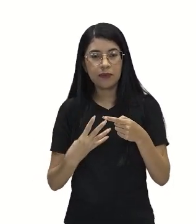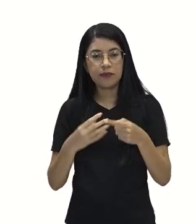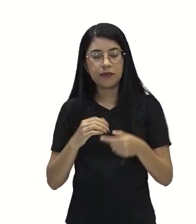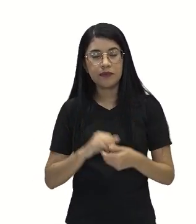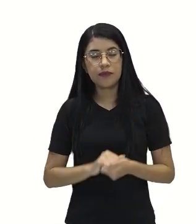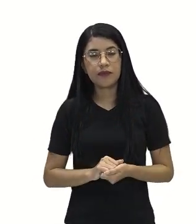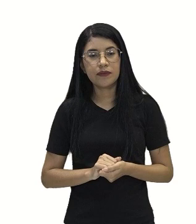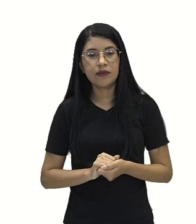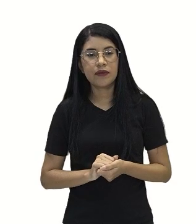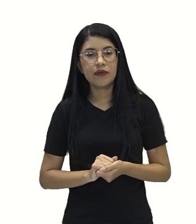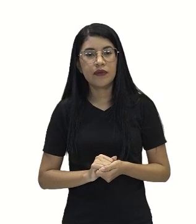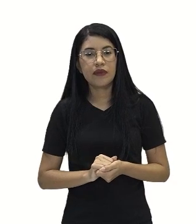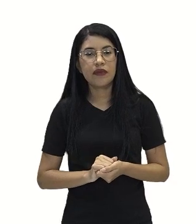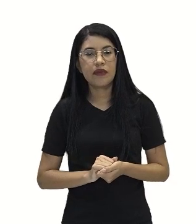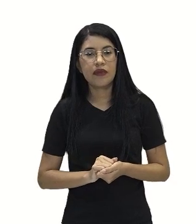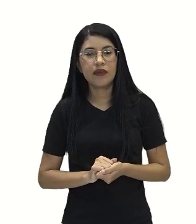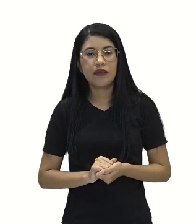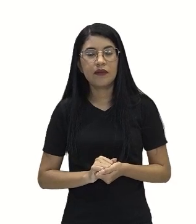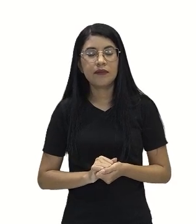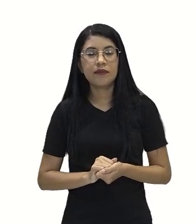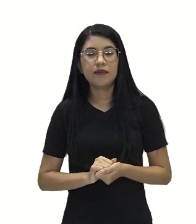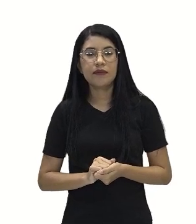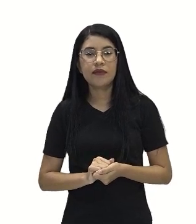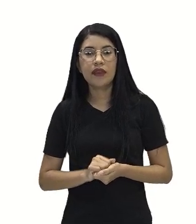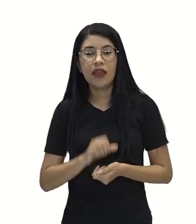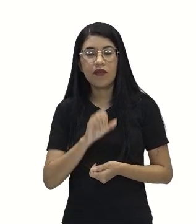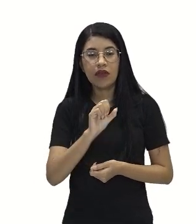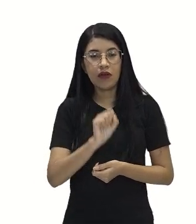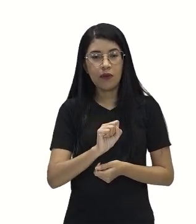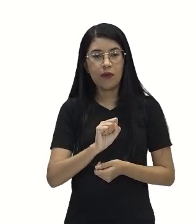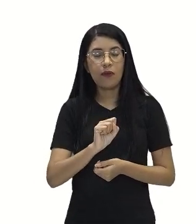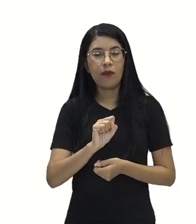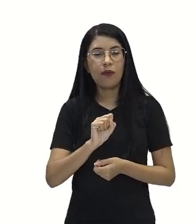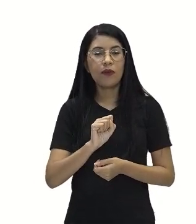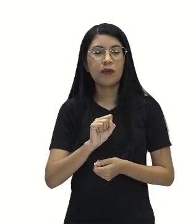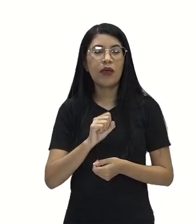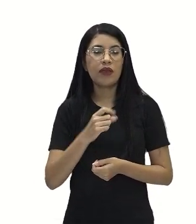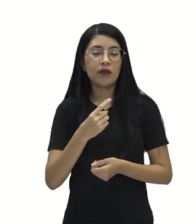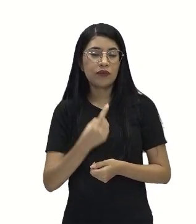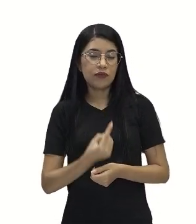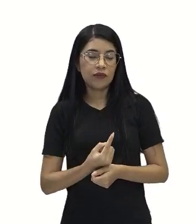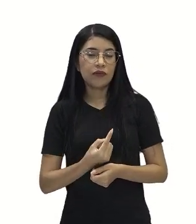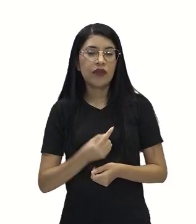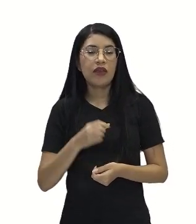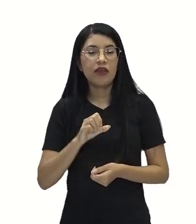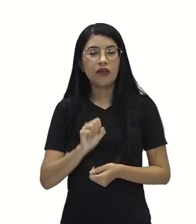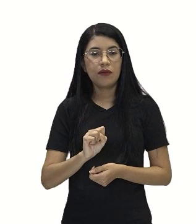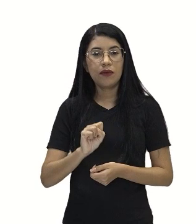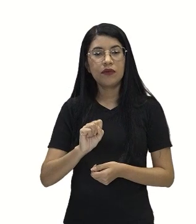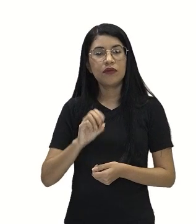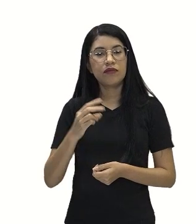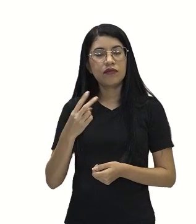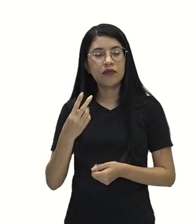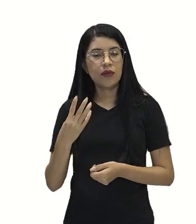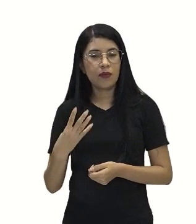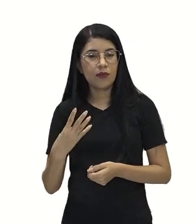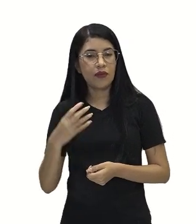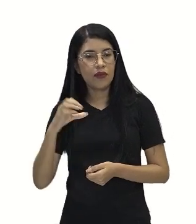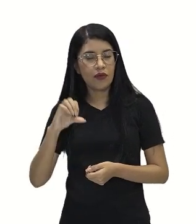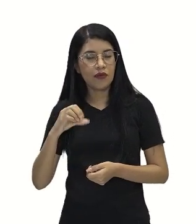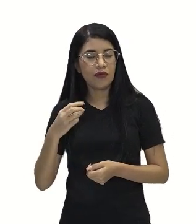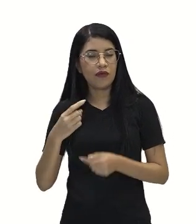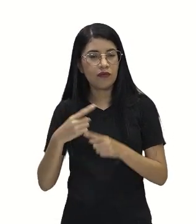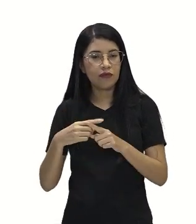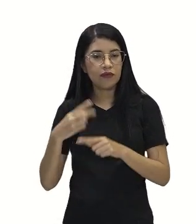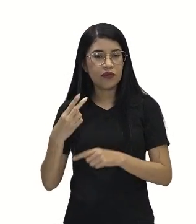2 é 8, sobra 1, ó, 18, 9 vezes 2, 18, zerou. Então, foi